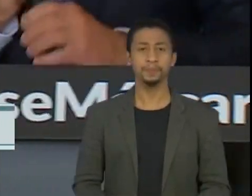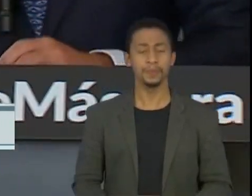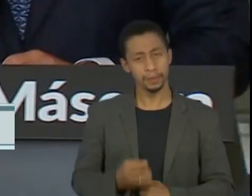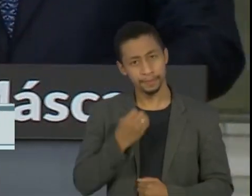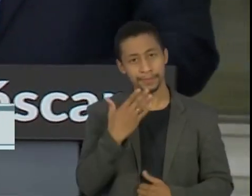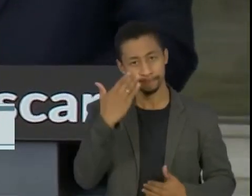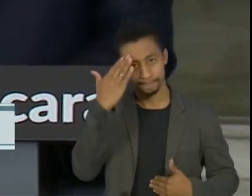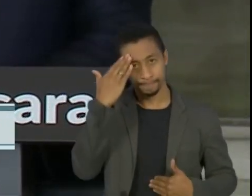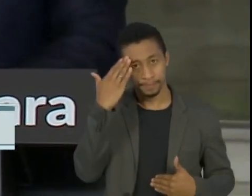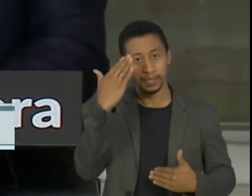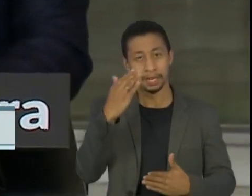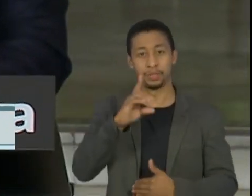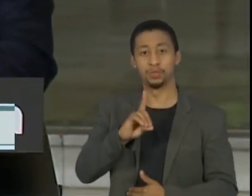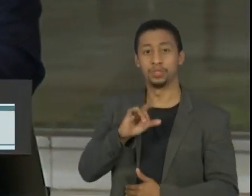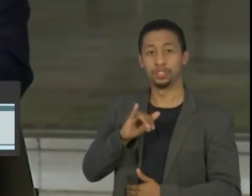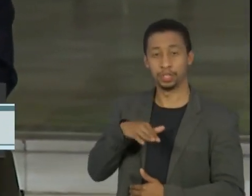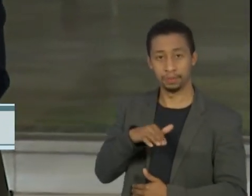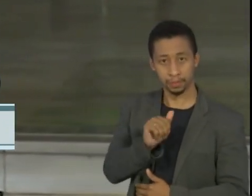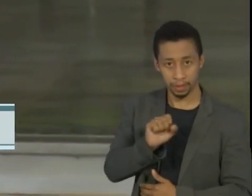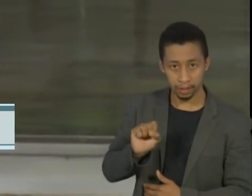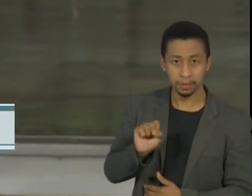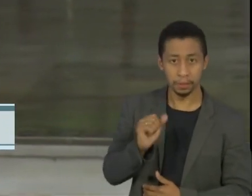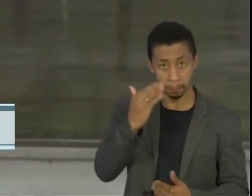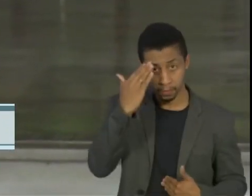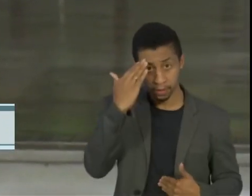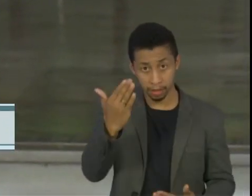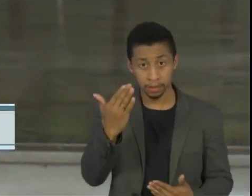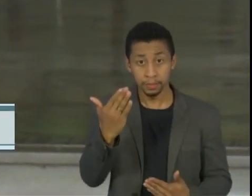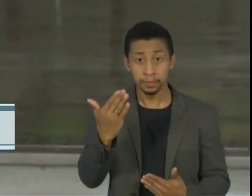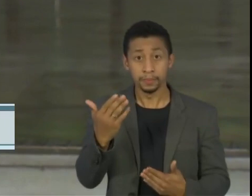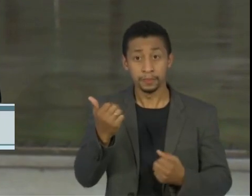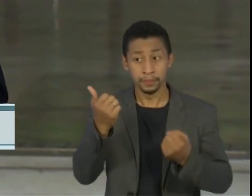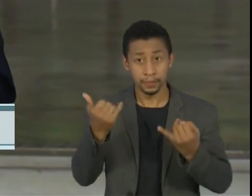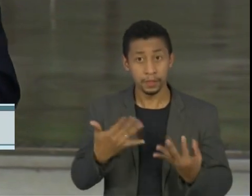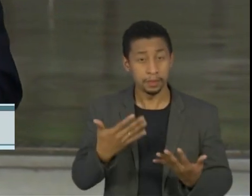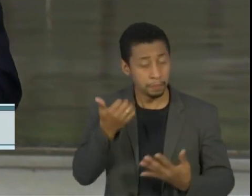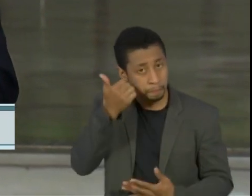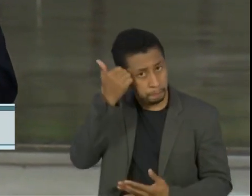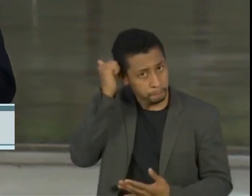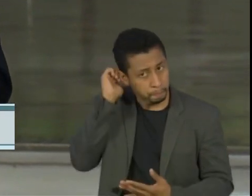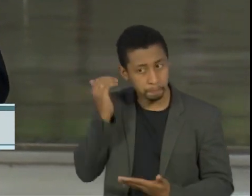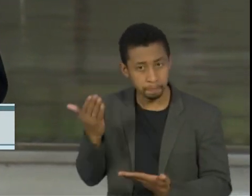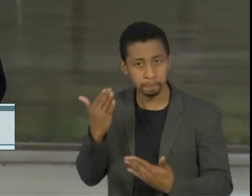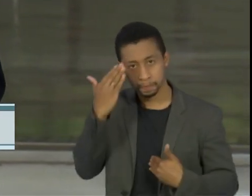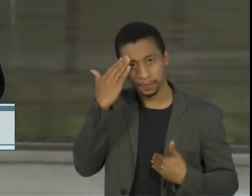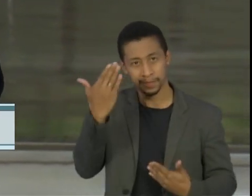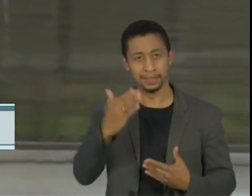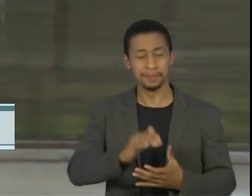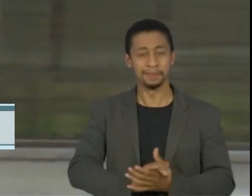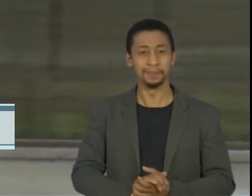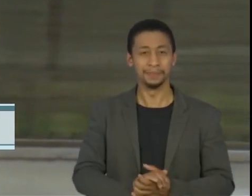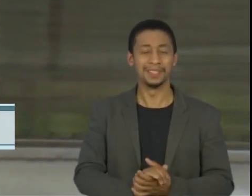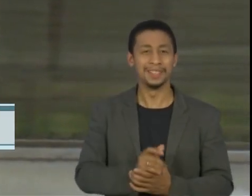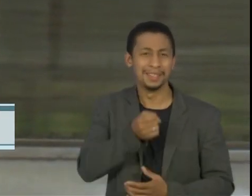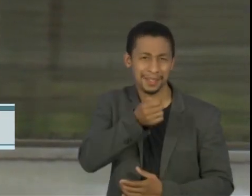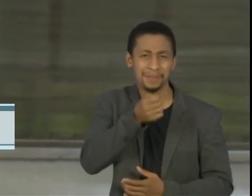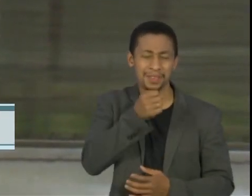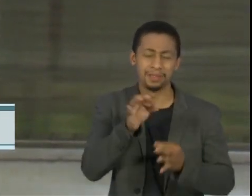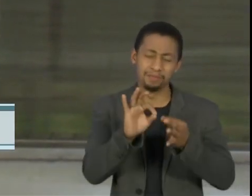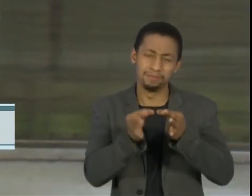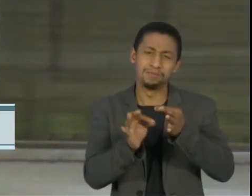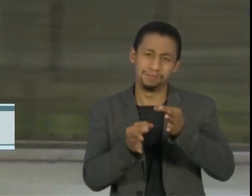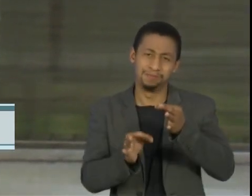Obrigado, doutor Dimas Covas. Quero apenas, lembrei aqui, complementar também, Fábio, por isso que eu digo, é uma entrevista mais longa.